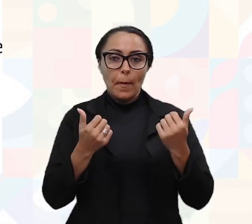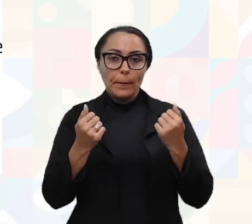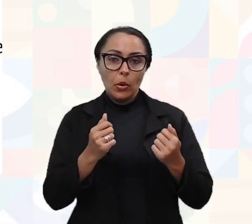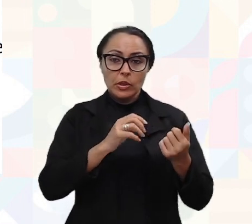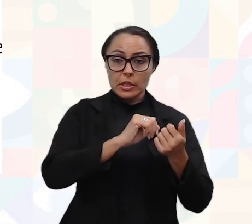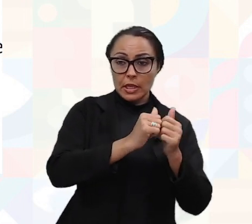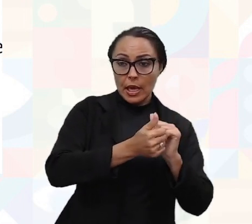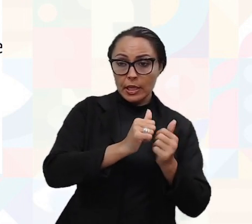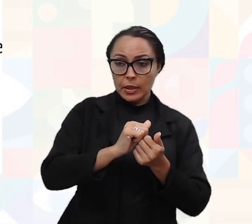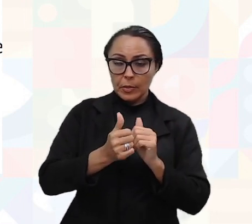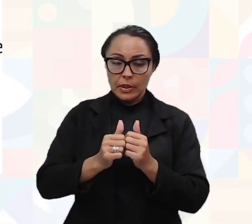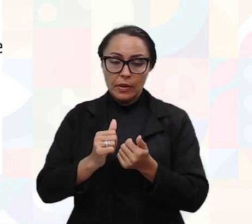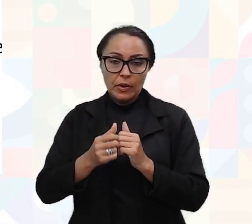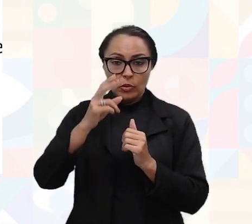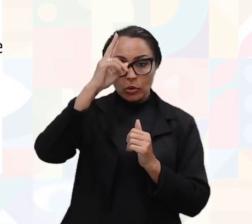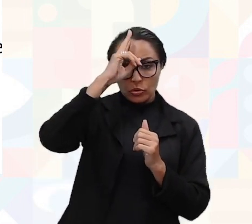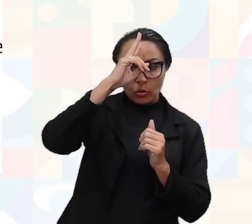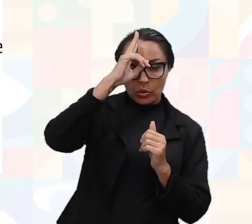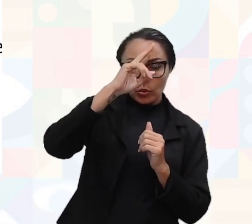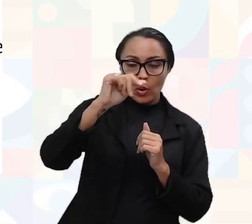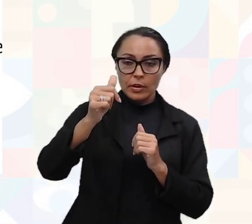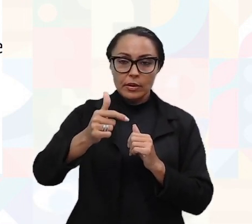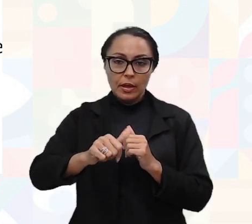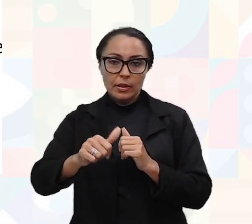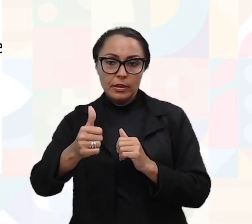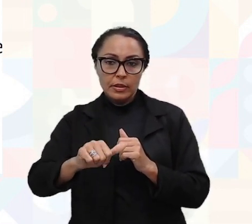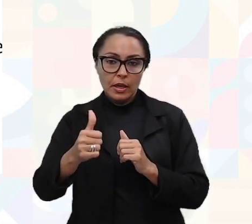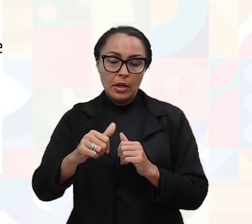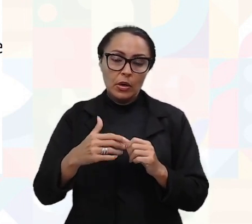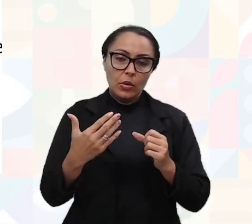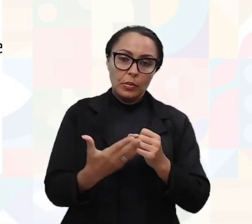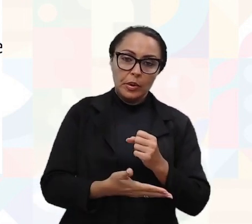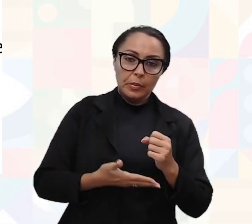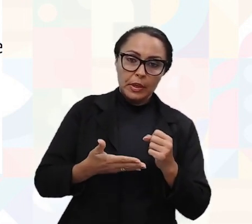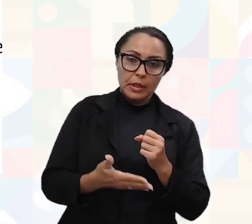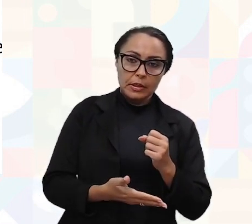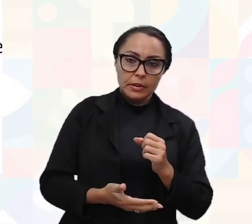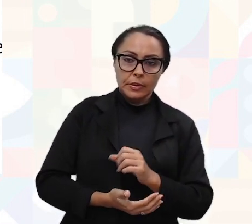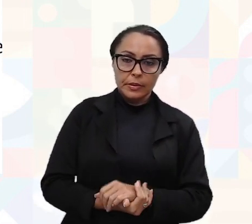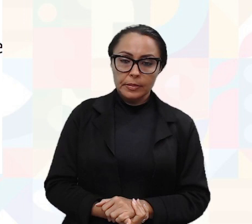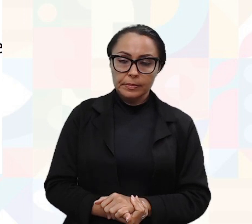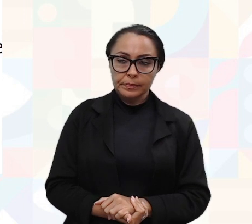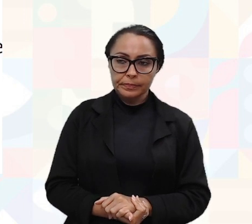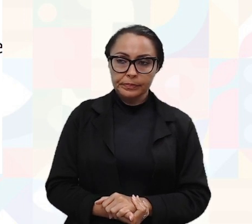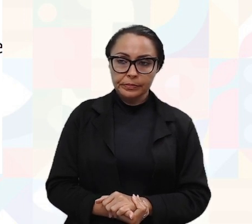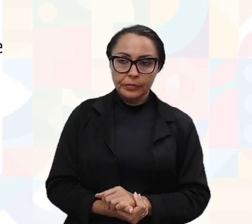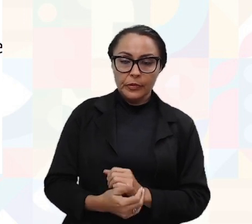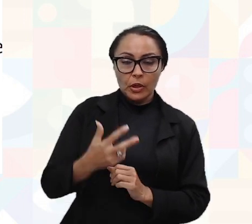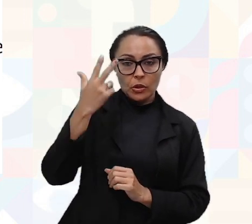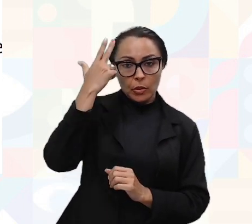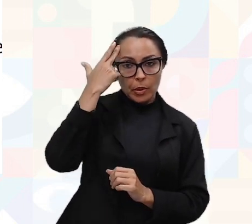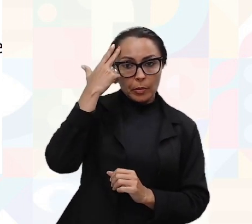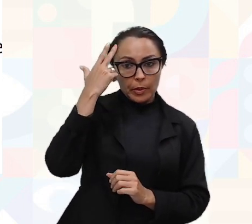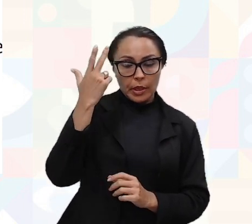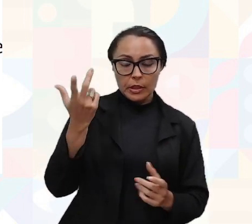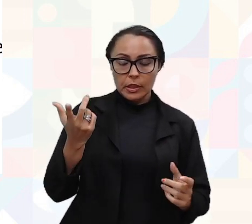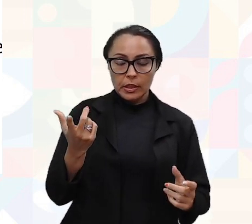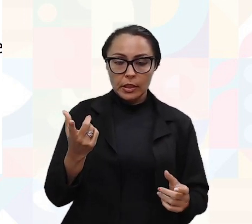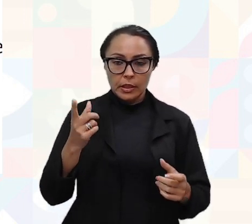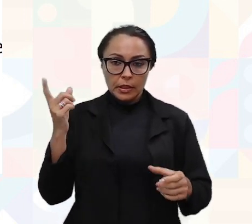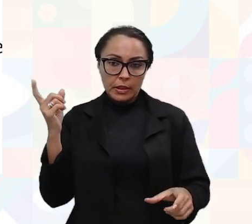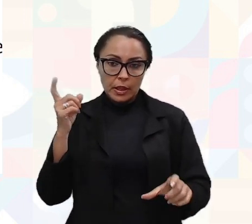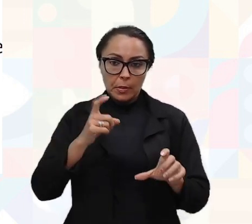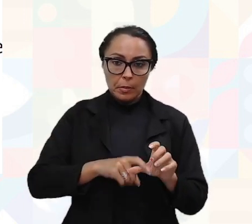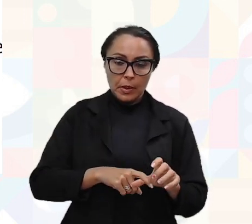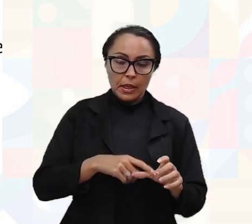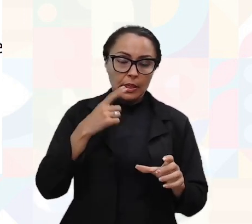existem dados históricos a serem analisados como uma base histórica para a previsão. Geralmente dependem de profissionais especialistas com